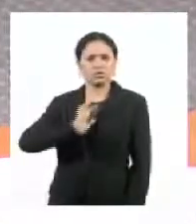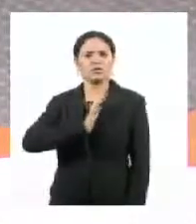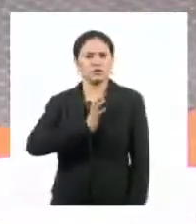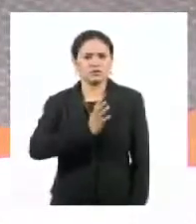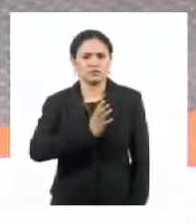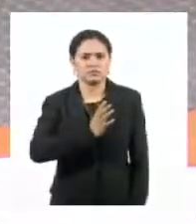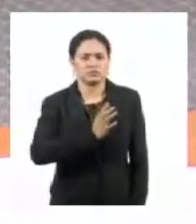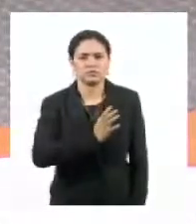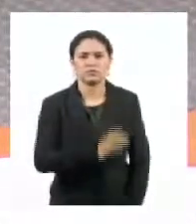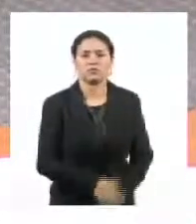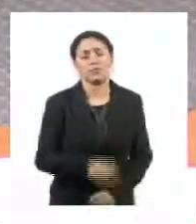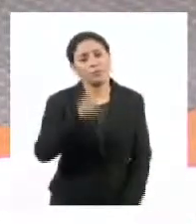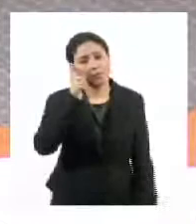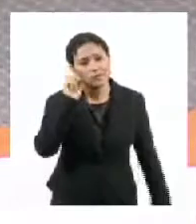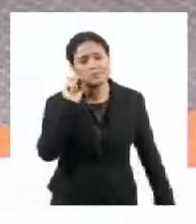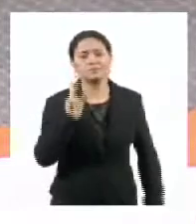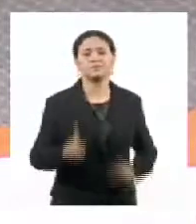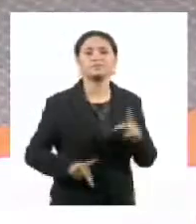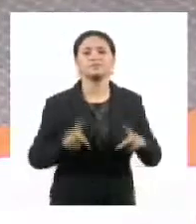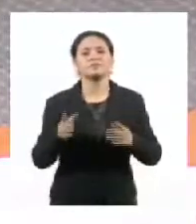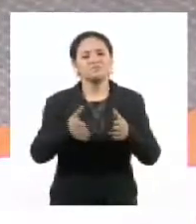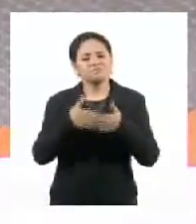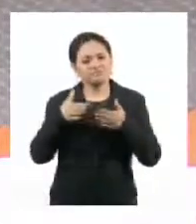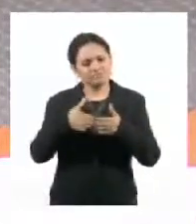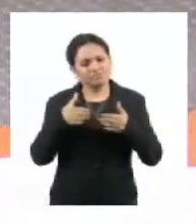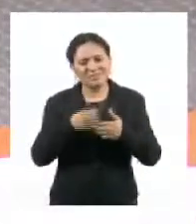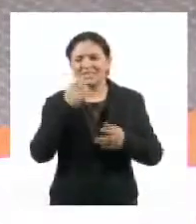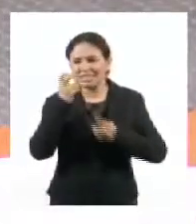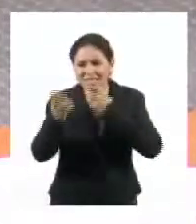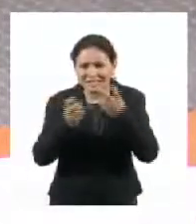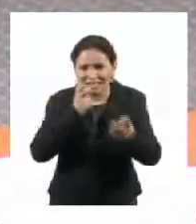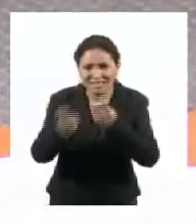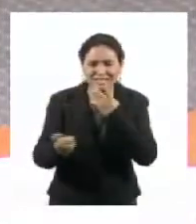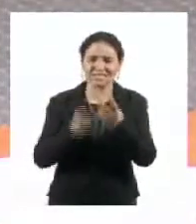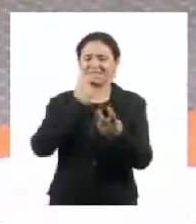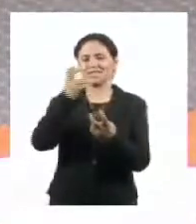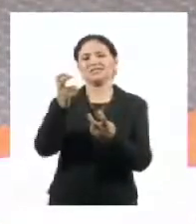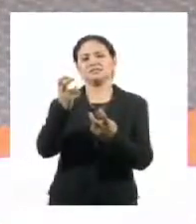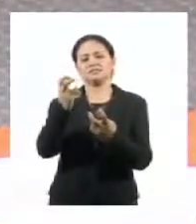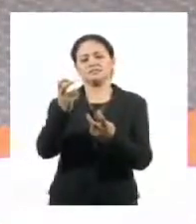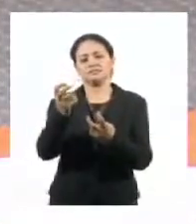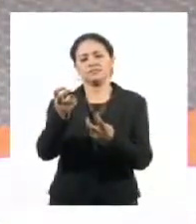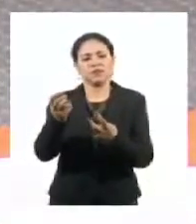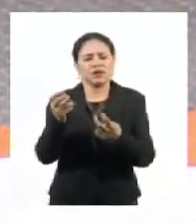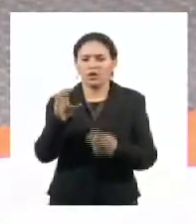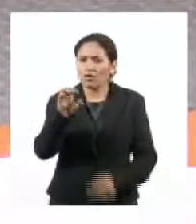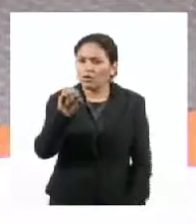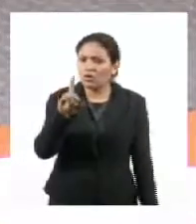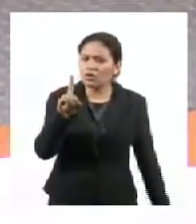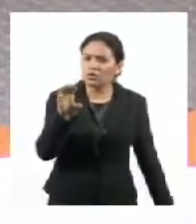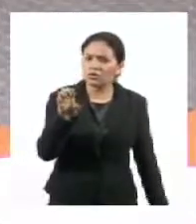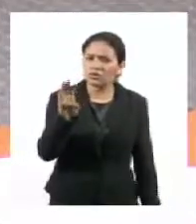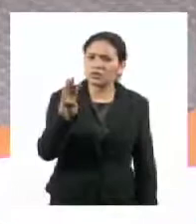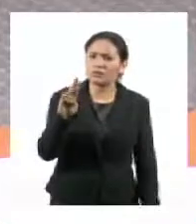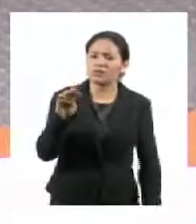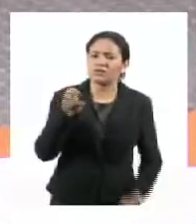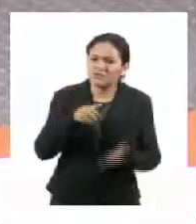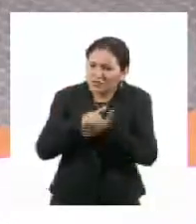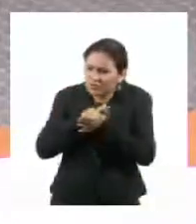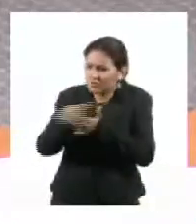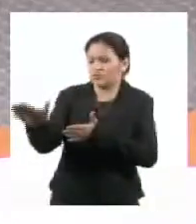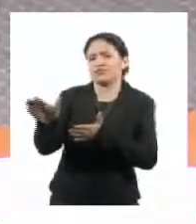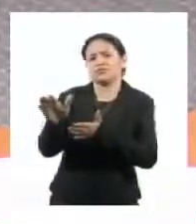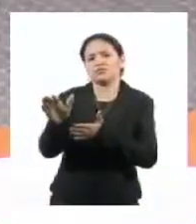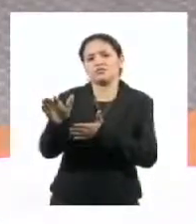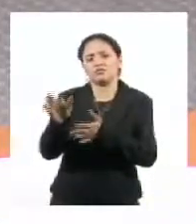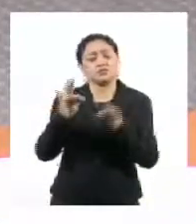senhores, ontem a população clamava, bradava, fora Odebrecht, fora Odebrecht, fora Odebrecht, em